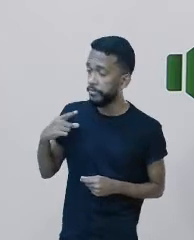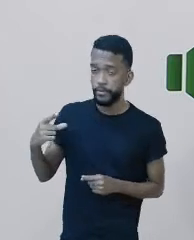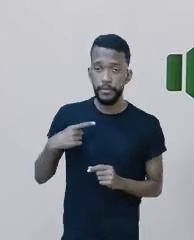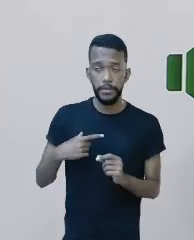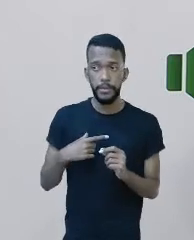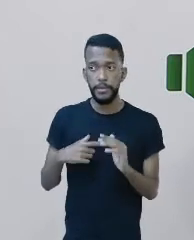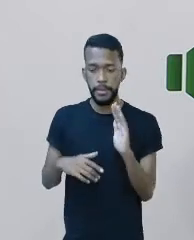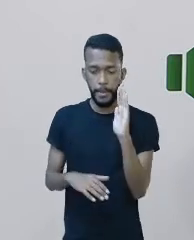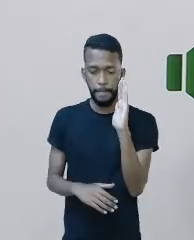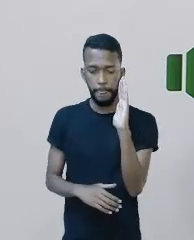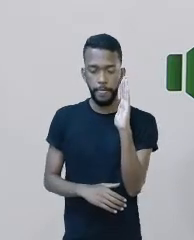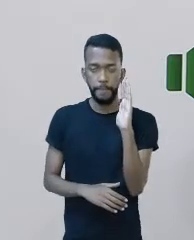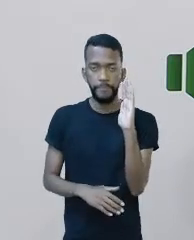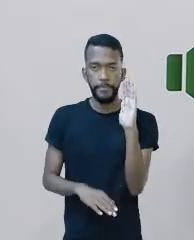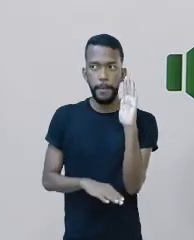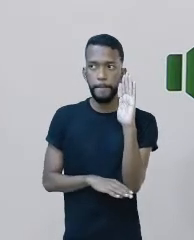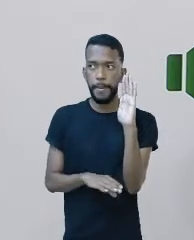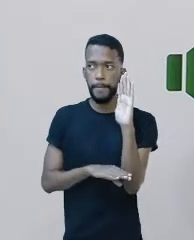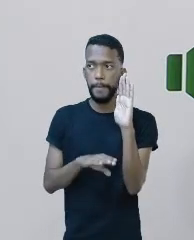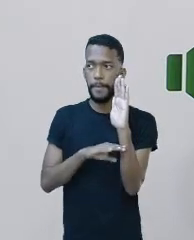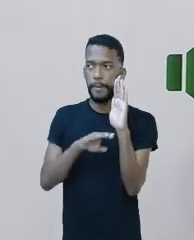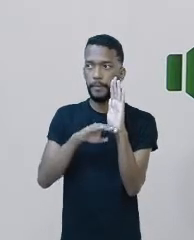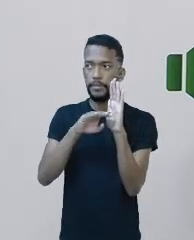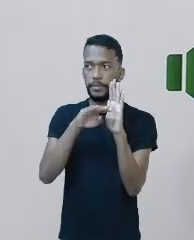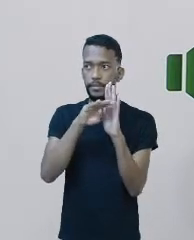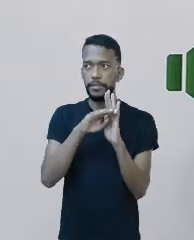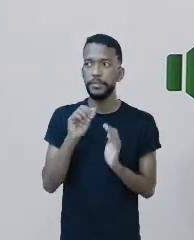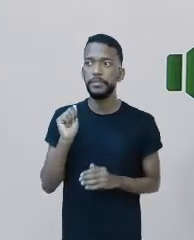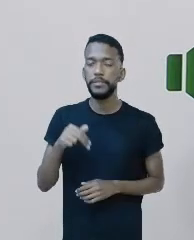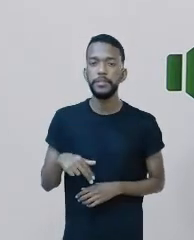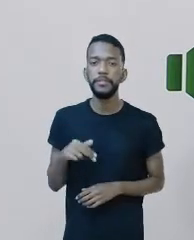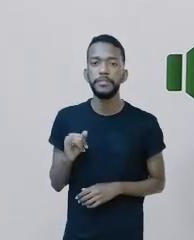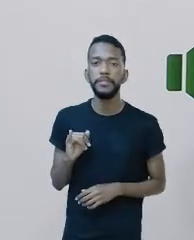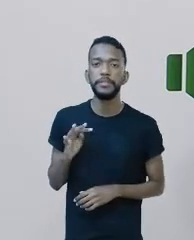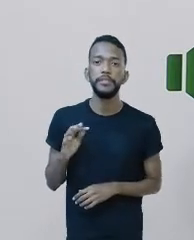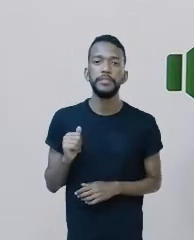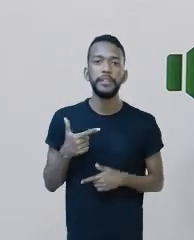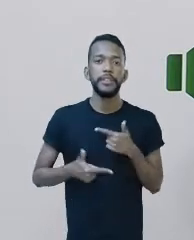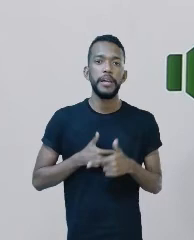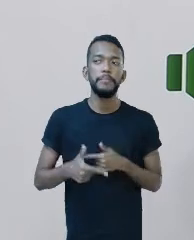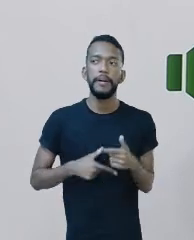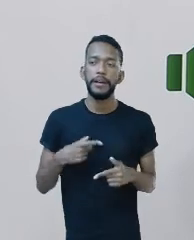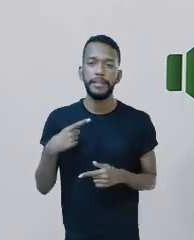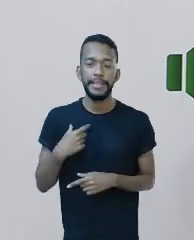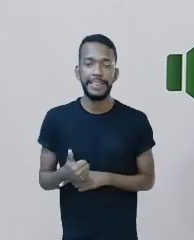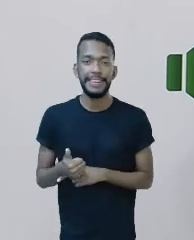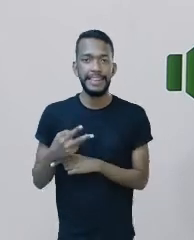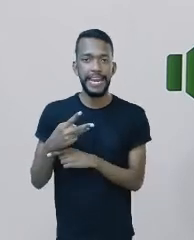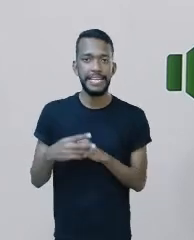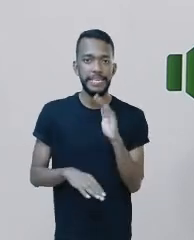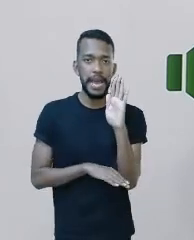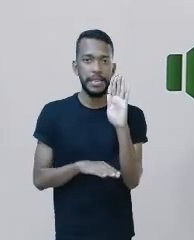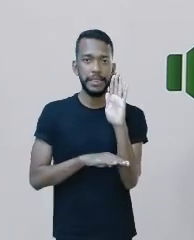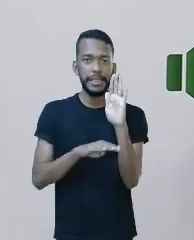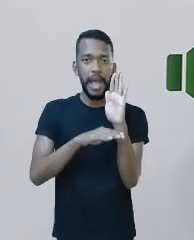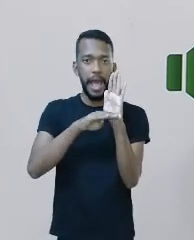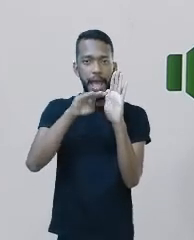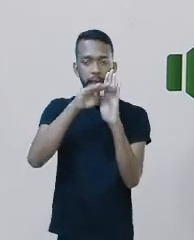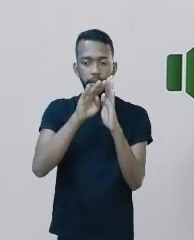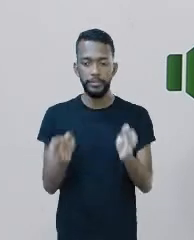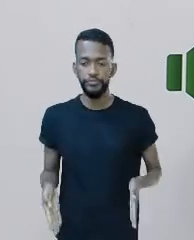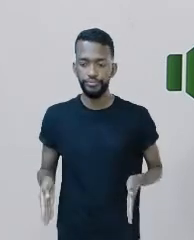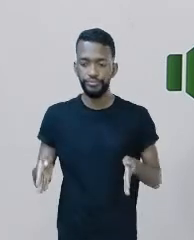que ali era a Anitta, né? Que a Anitta trabalha tem 13 andares.